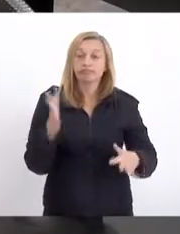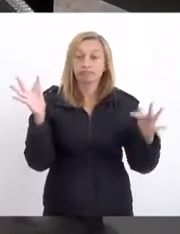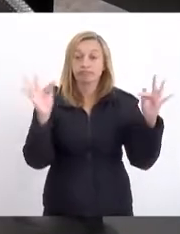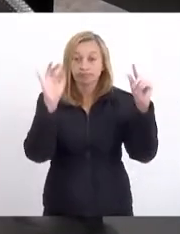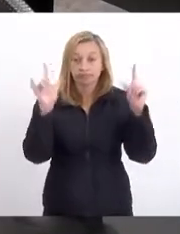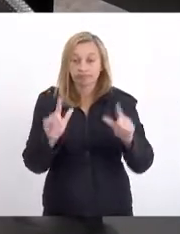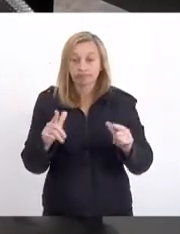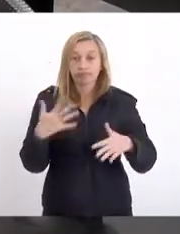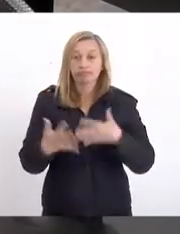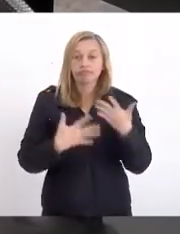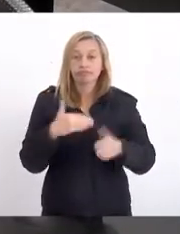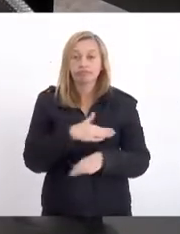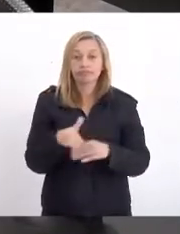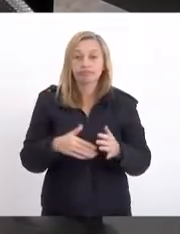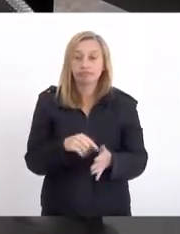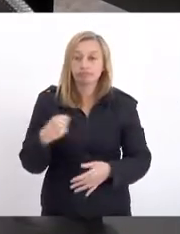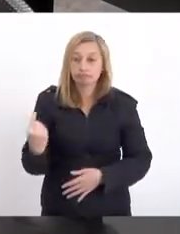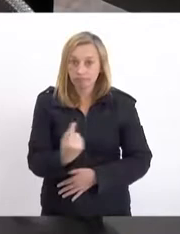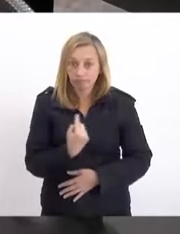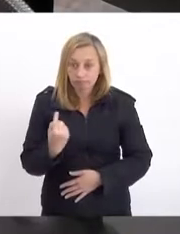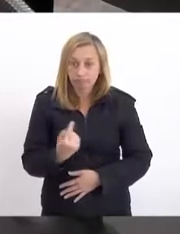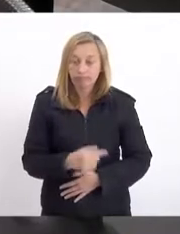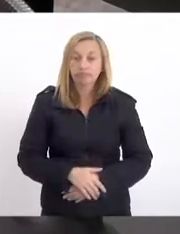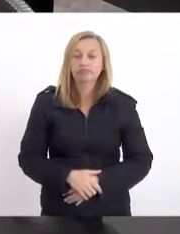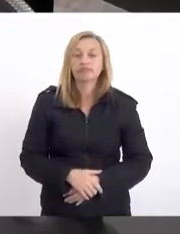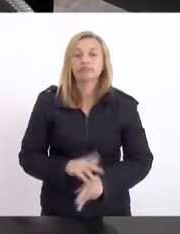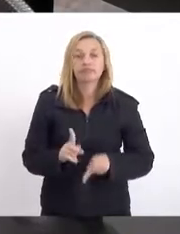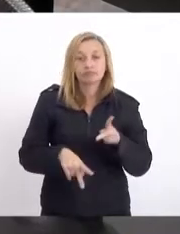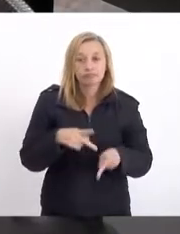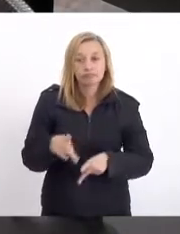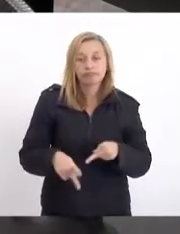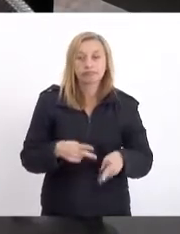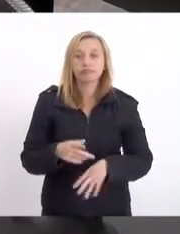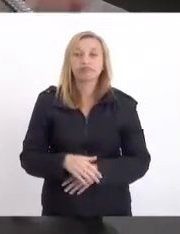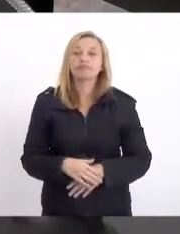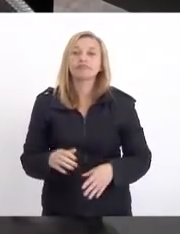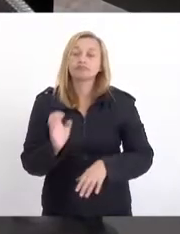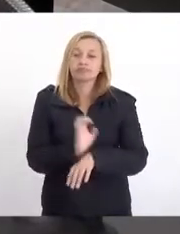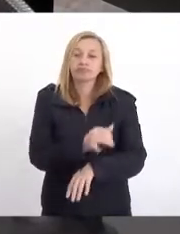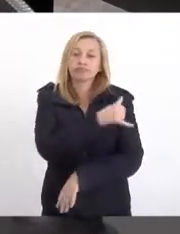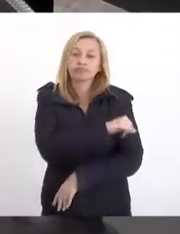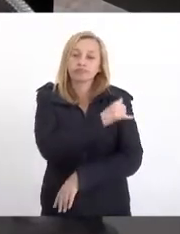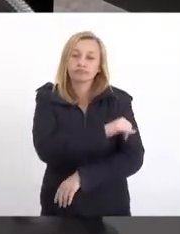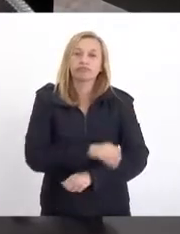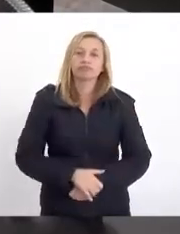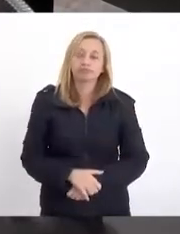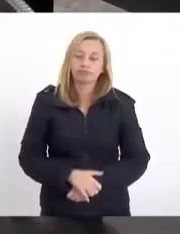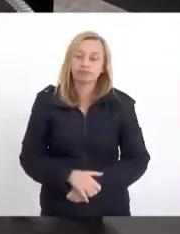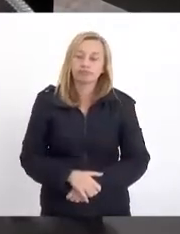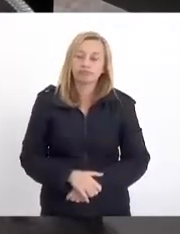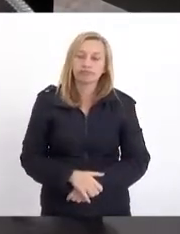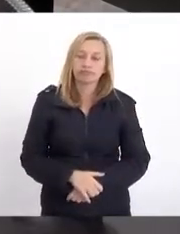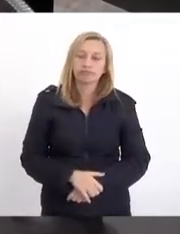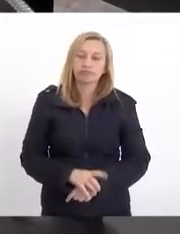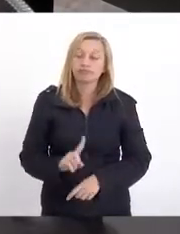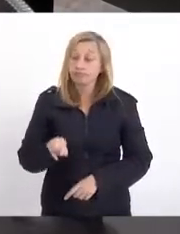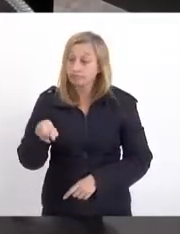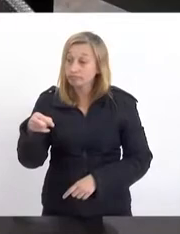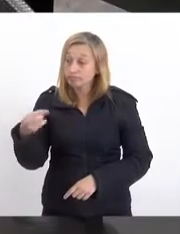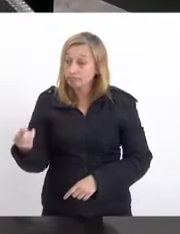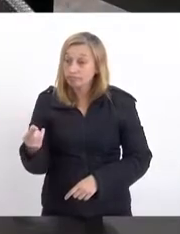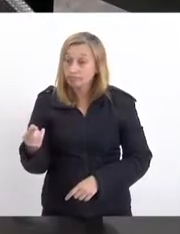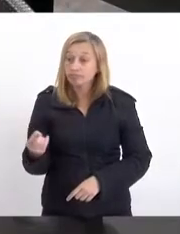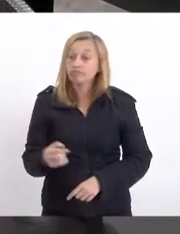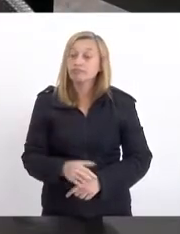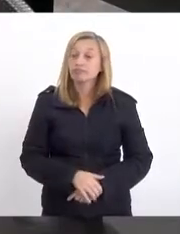a todos nós, a população fluminense e o Estado do Rio de Janeiro ser outro em